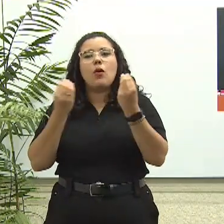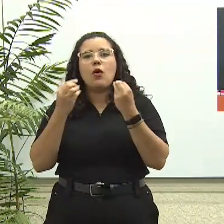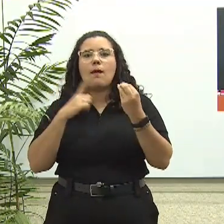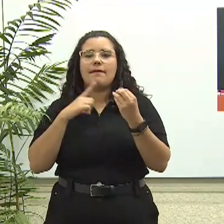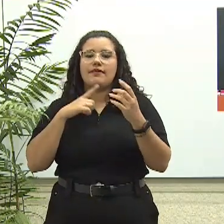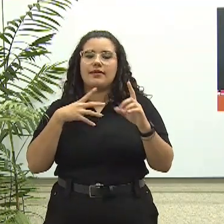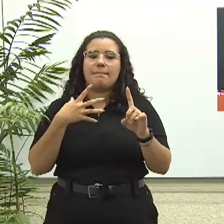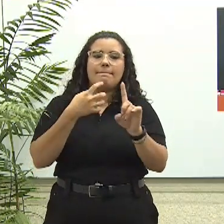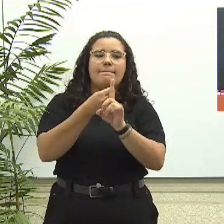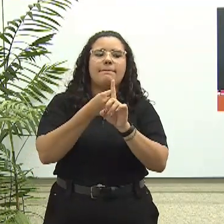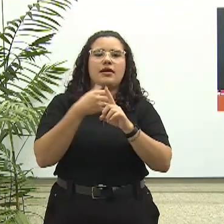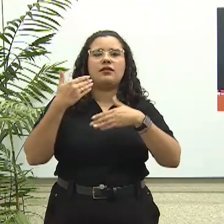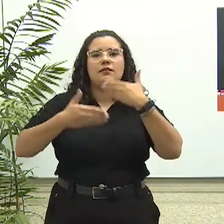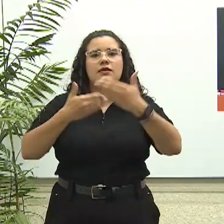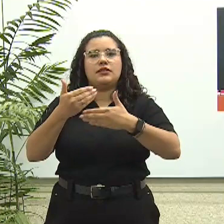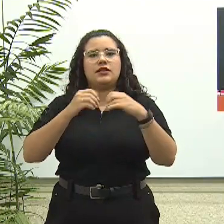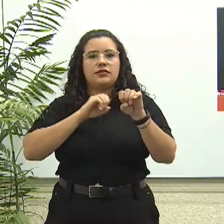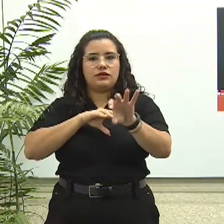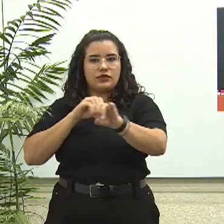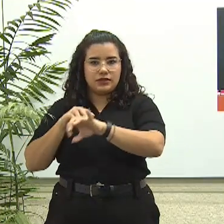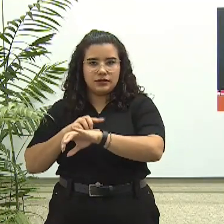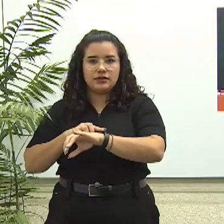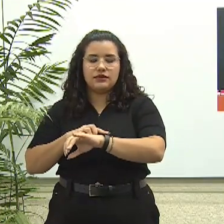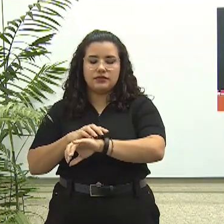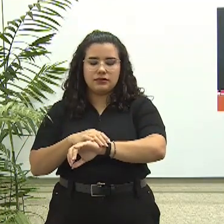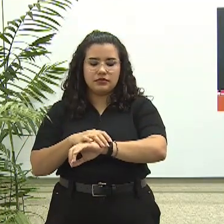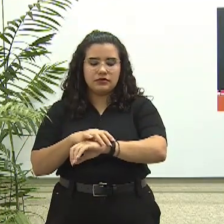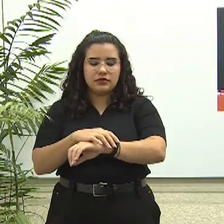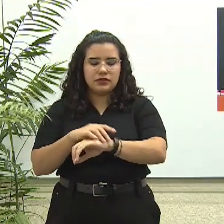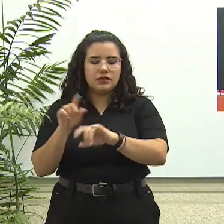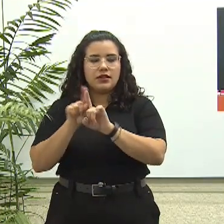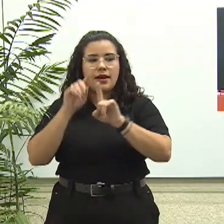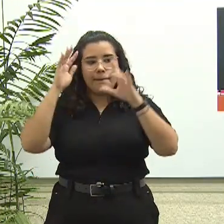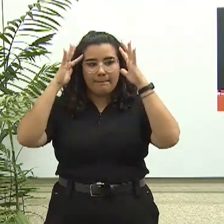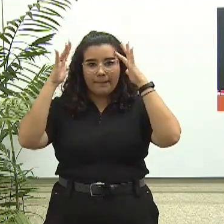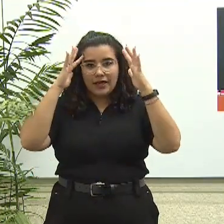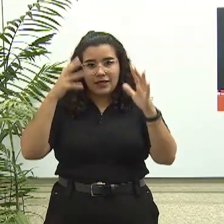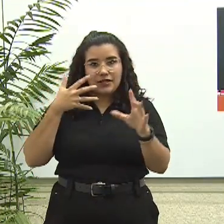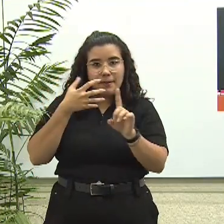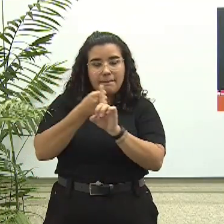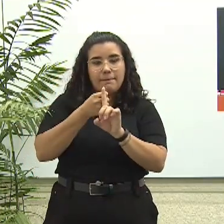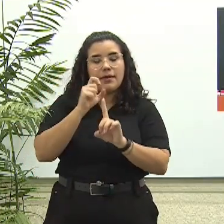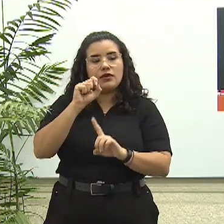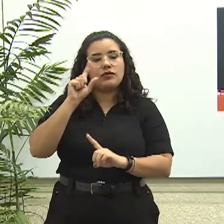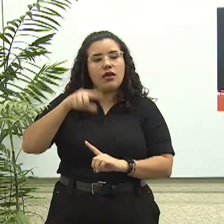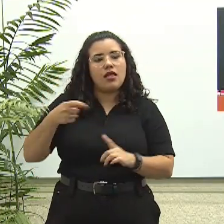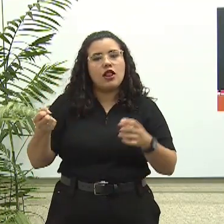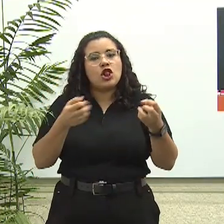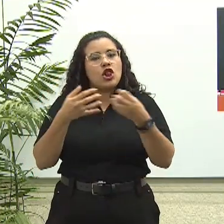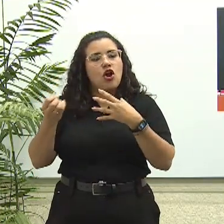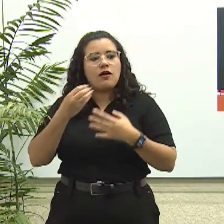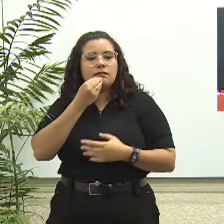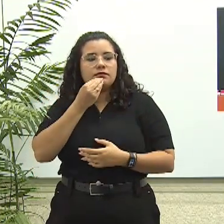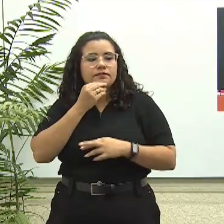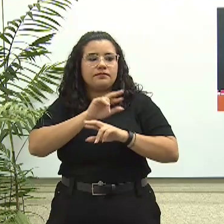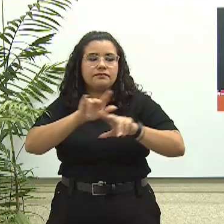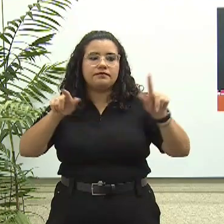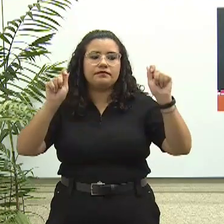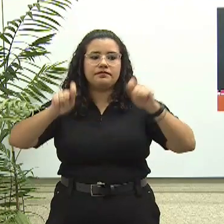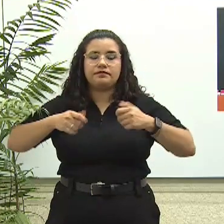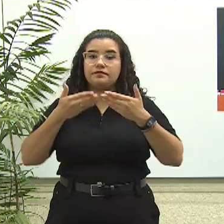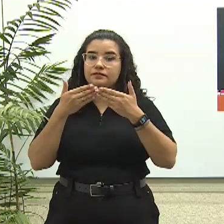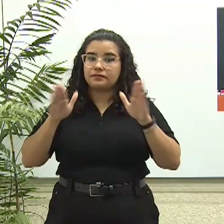isso traz para pro processo educativo e e pensar impactos é pensar que novas possibilidades se abrem mas também